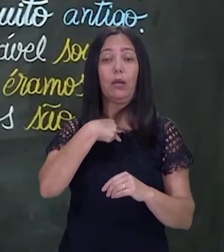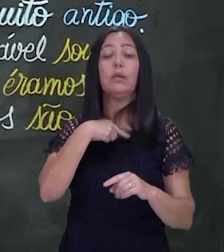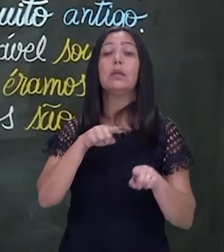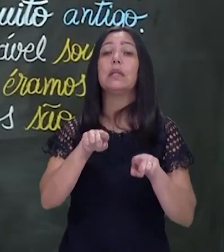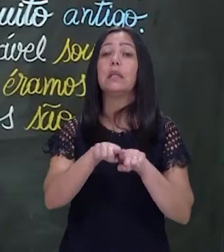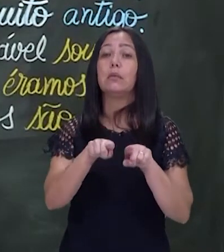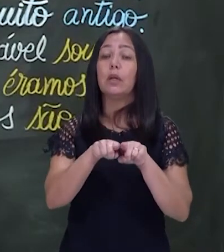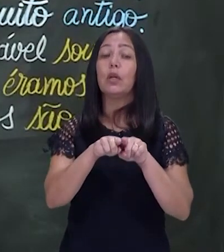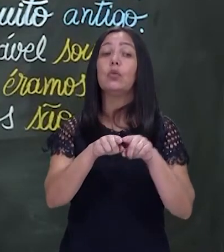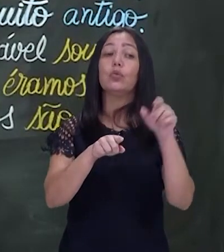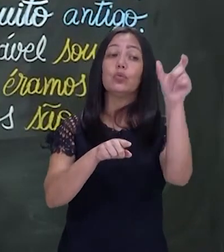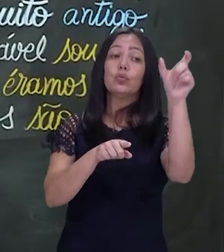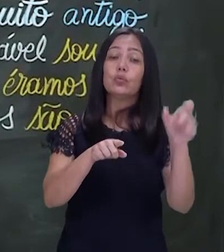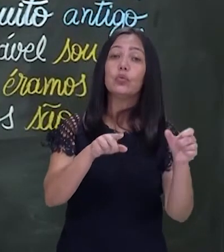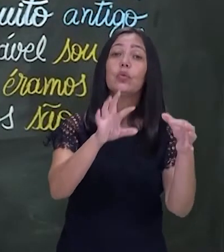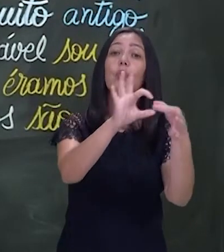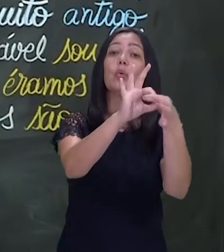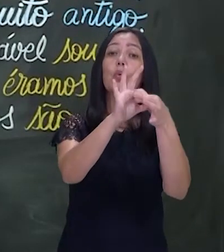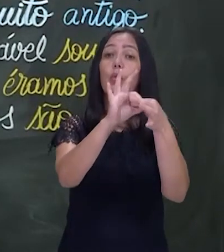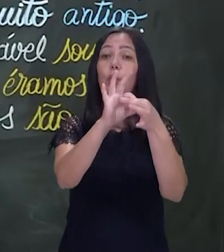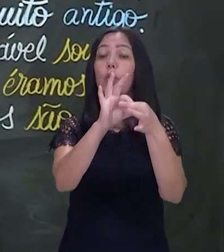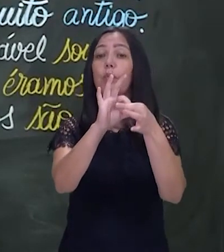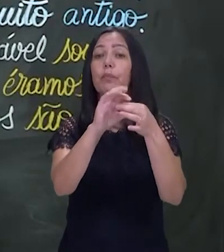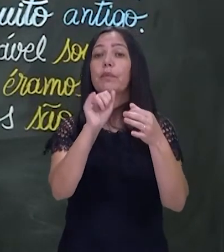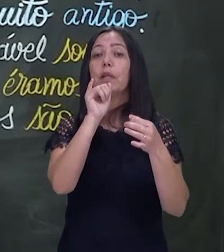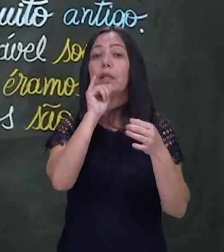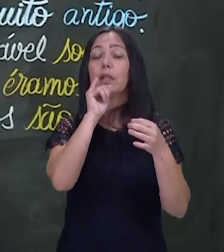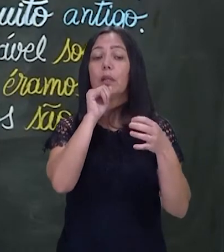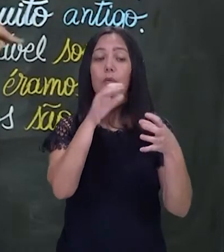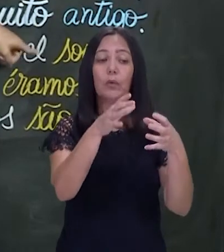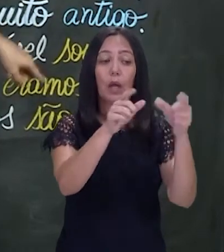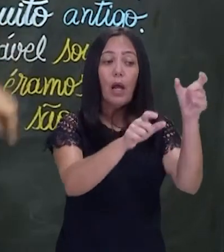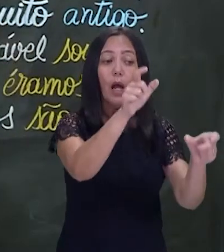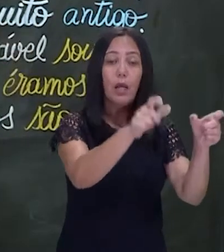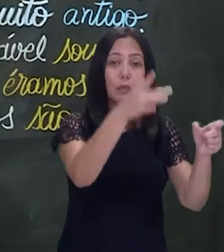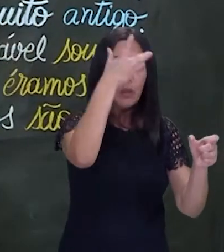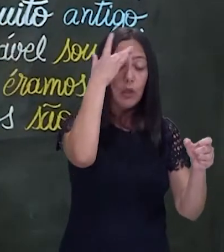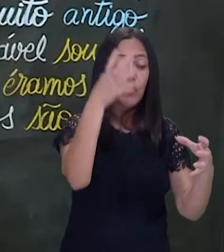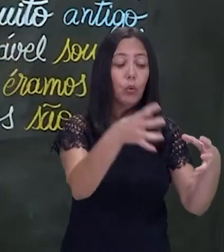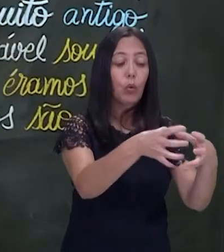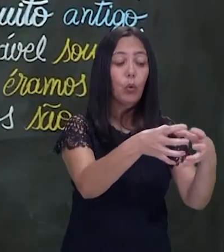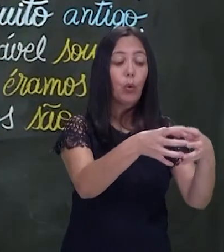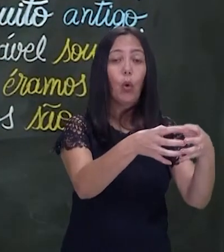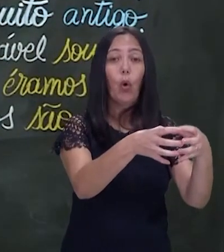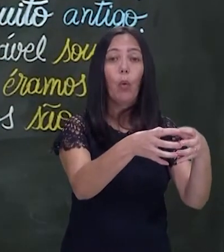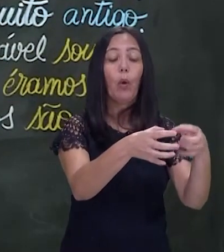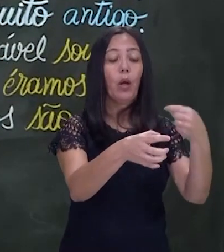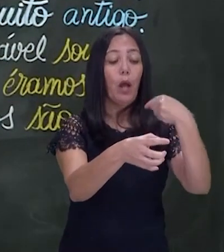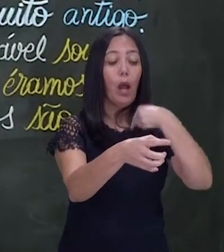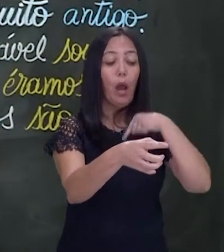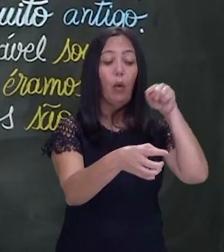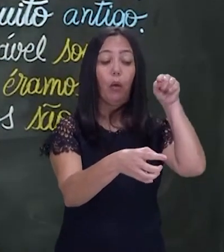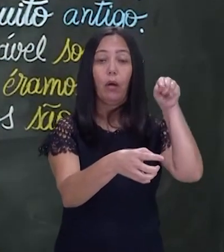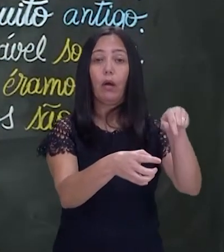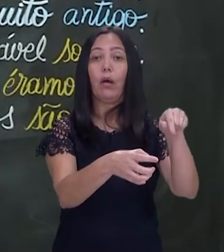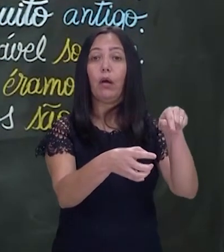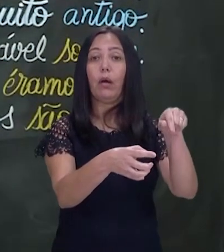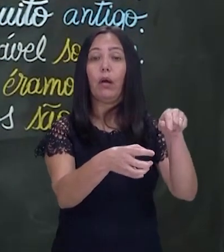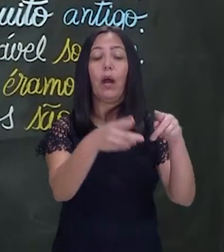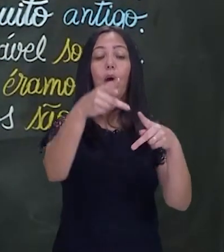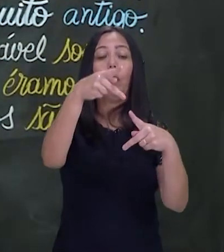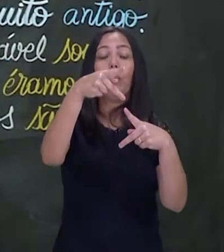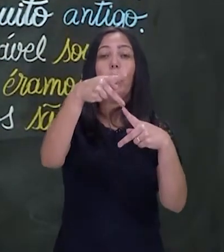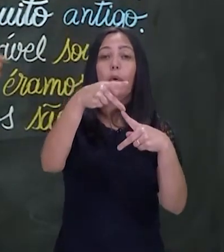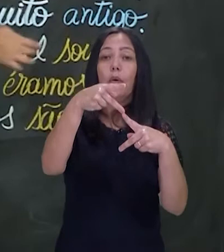o sujeito. Os integrantes da equipe éramos nós. Mais uma vez, um pronome, nesse caso